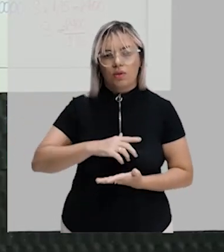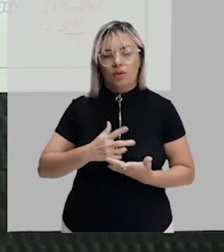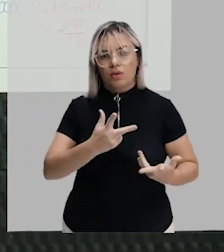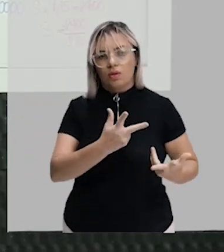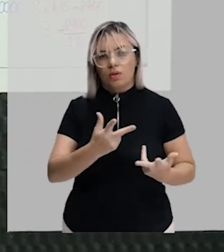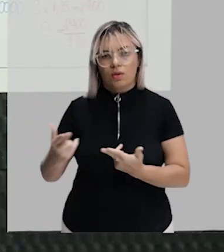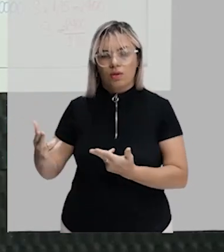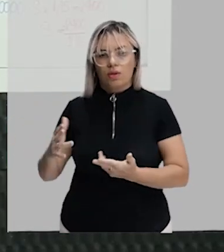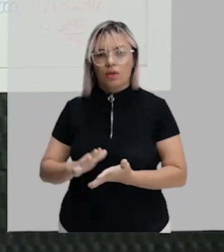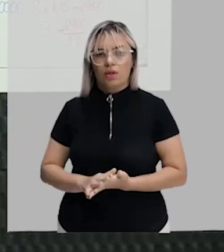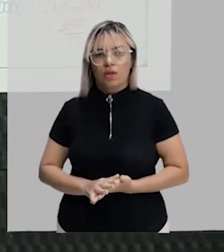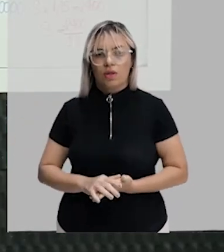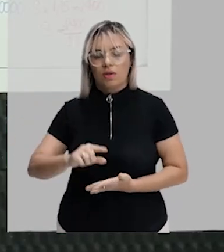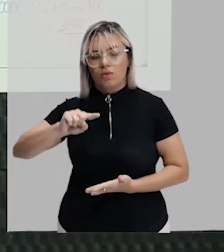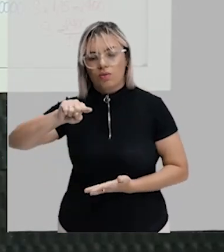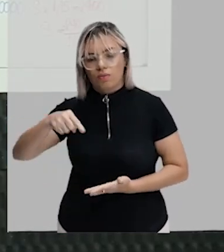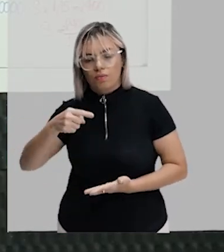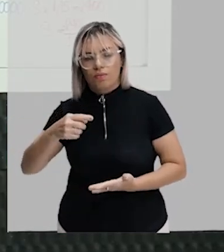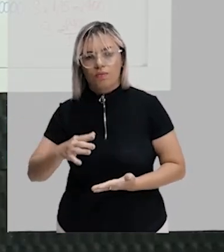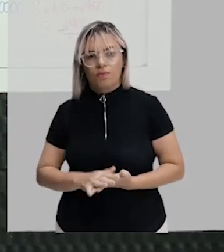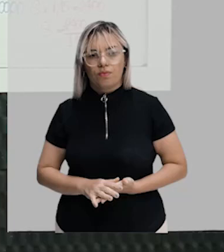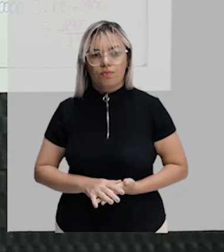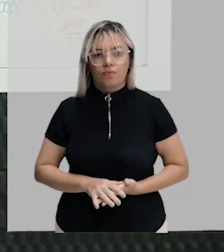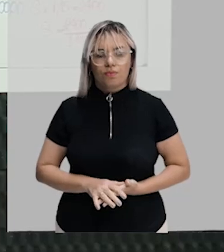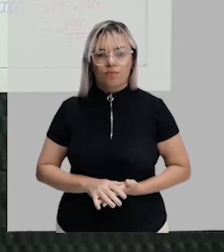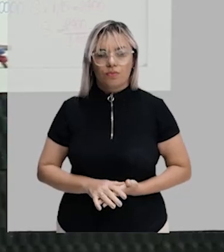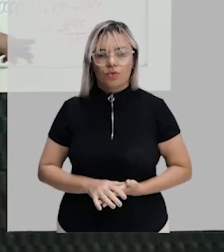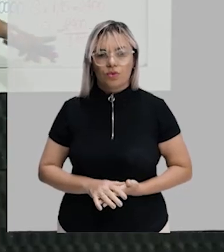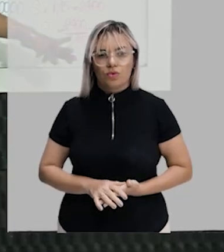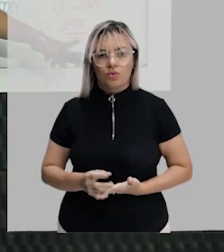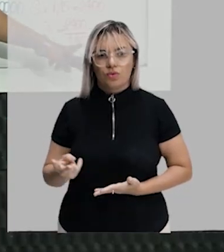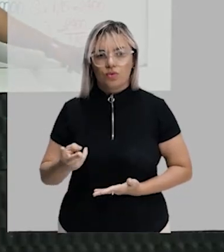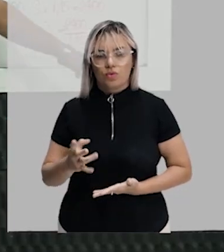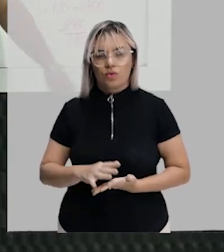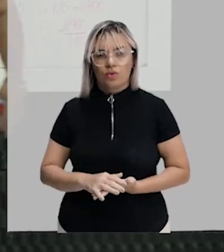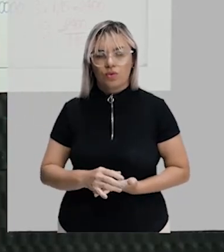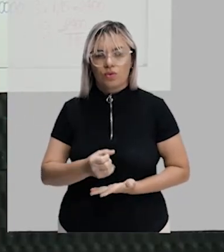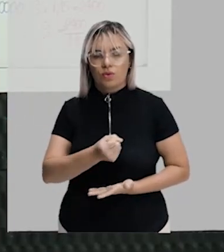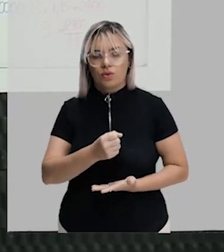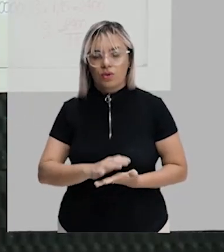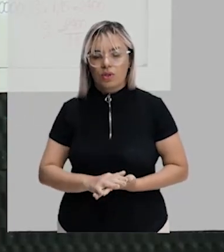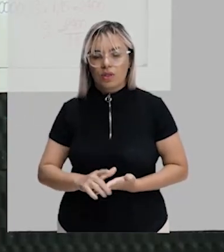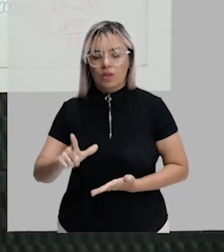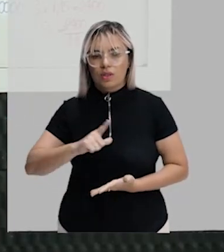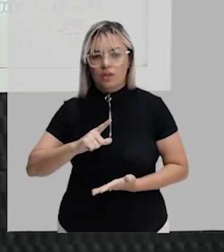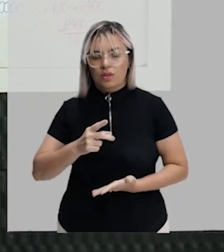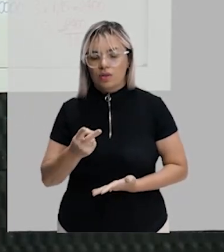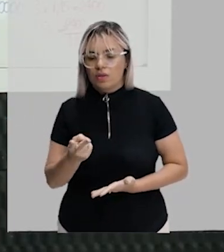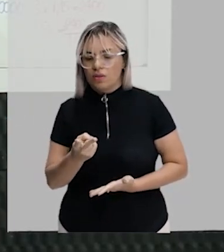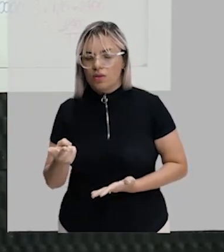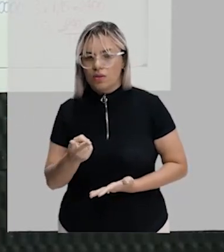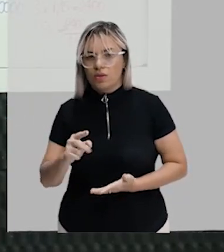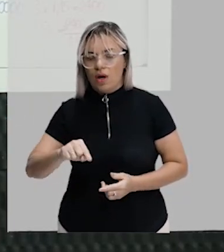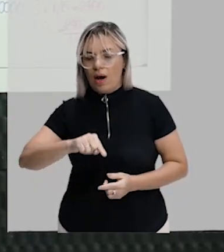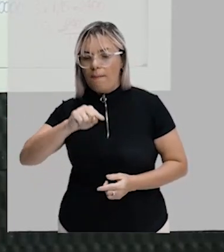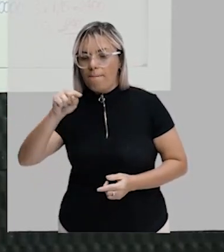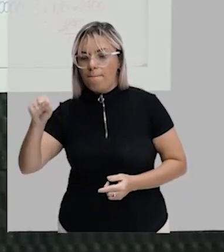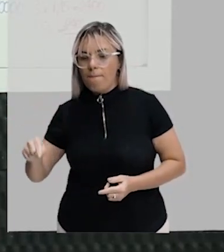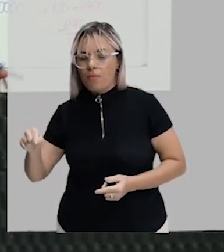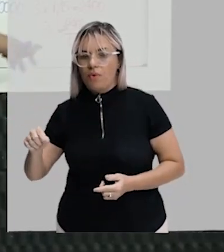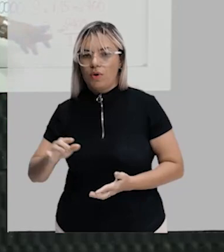as casas decimais. Tá? Por exemplo, esse 1,15 tem duas casas decimais, dois números após a